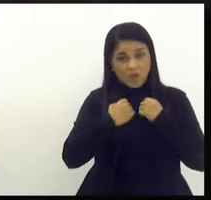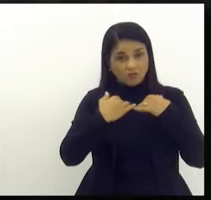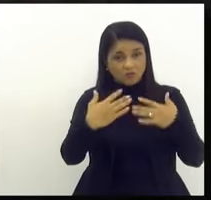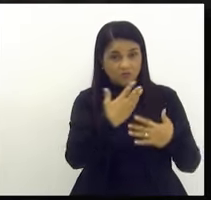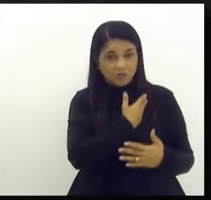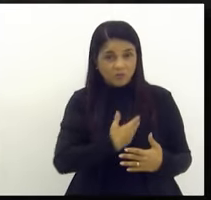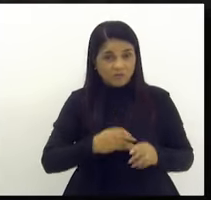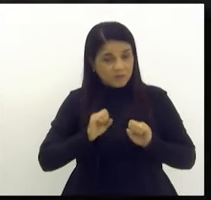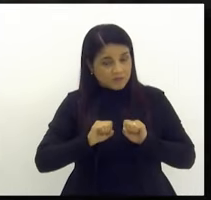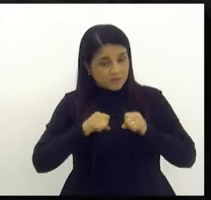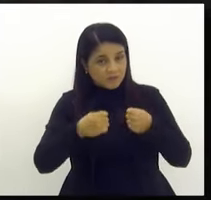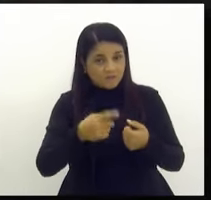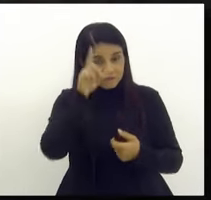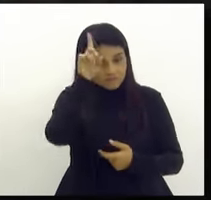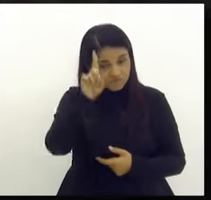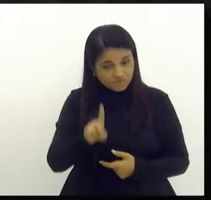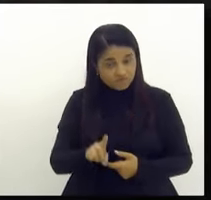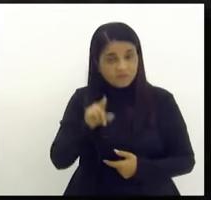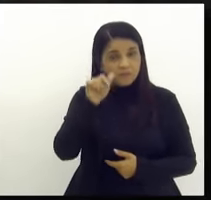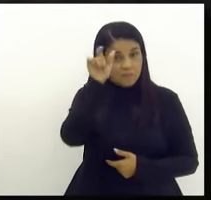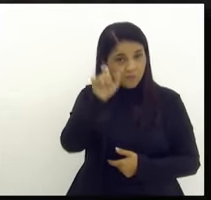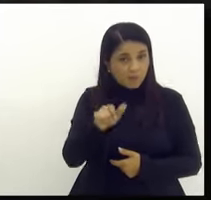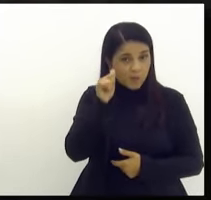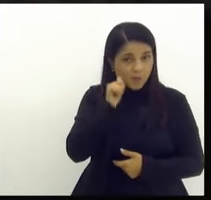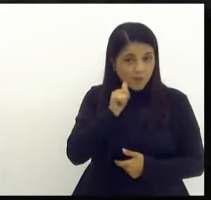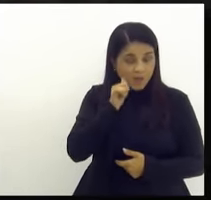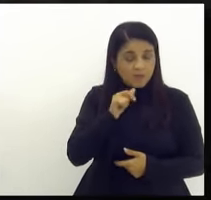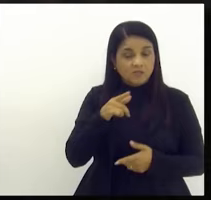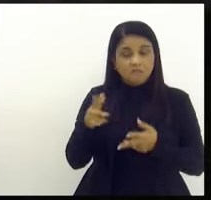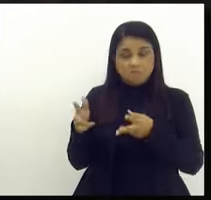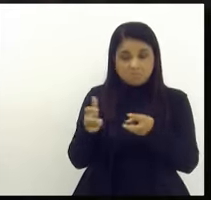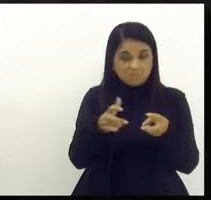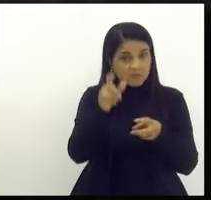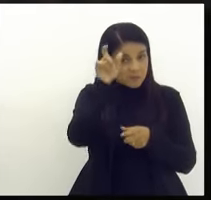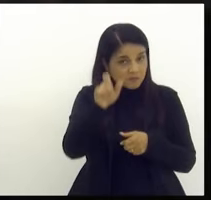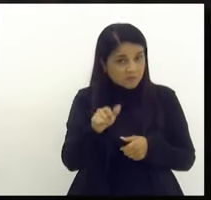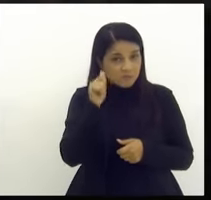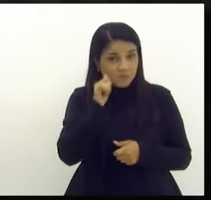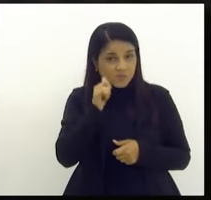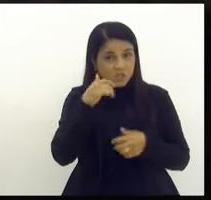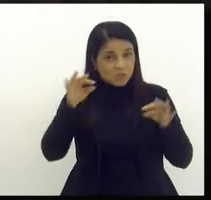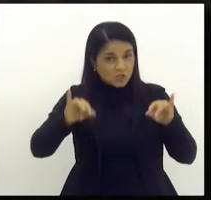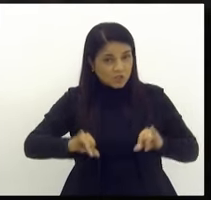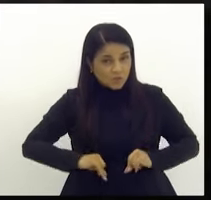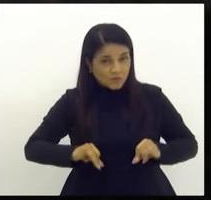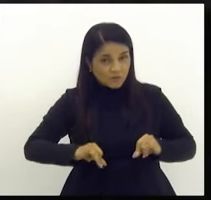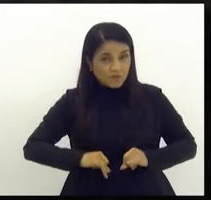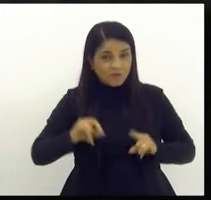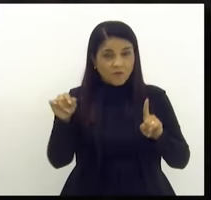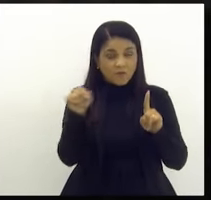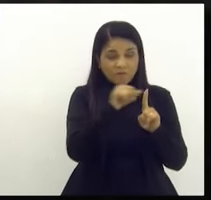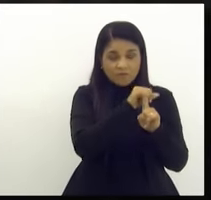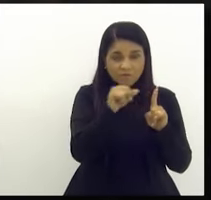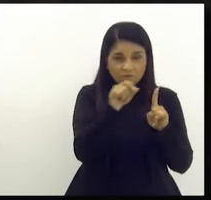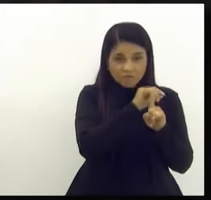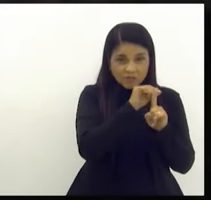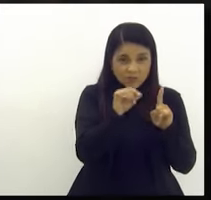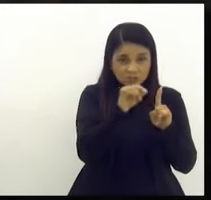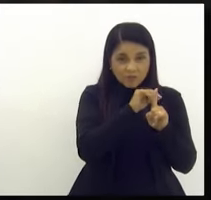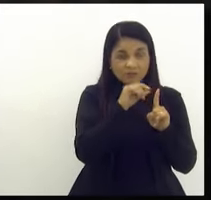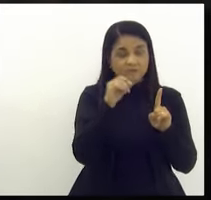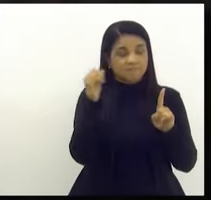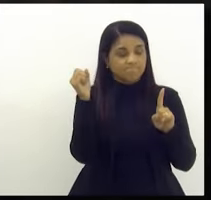comissão de defesa dos direitos da mulher a gente viu que essas mulheres que sofreram foram vítimas de feminicídio